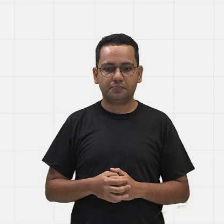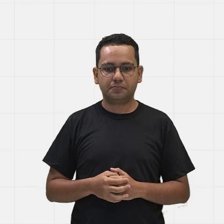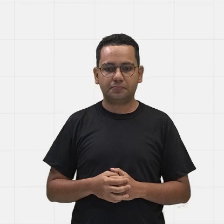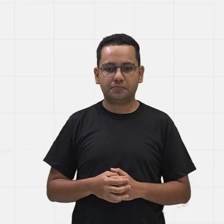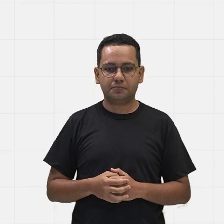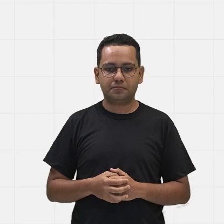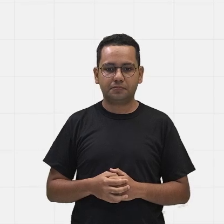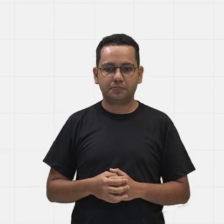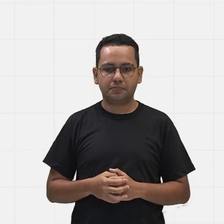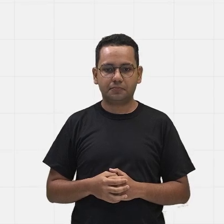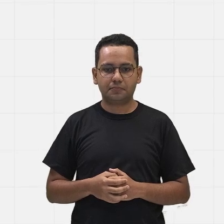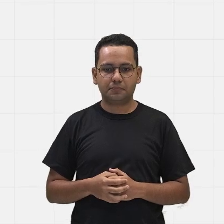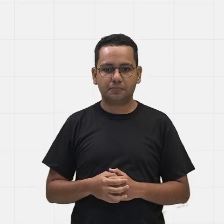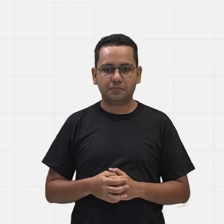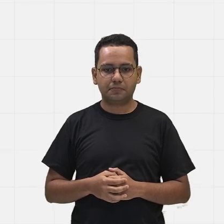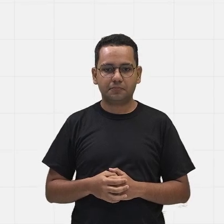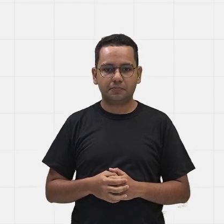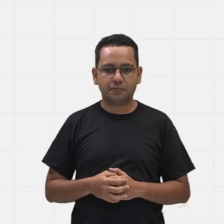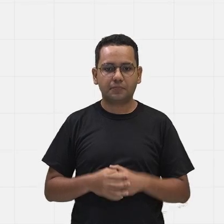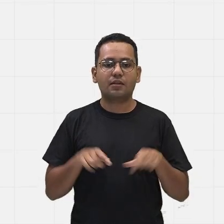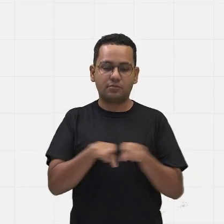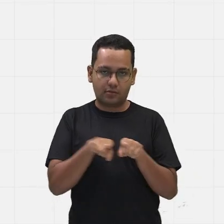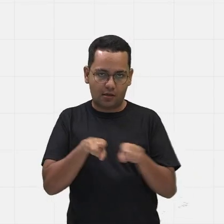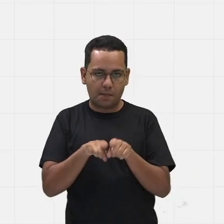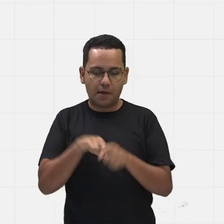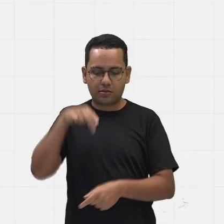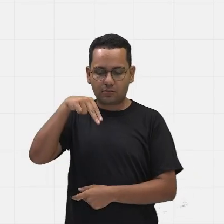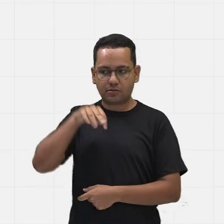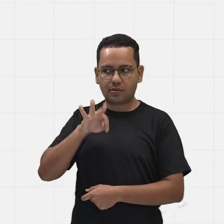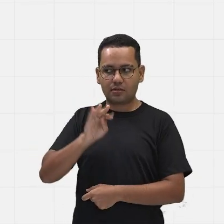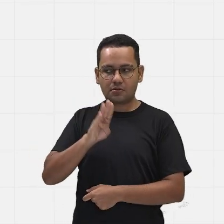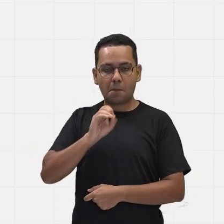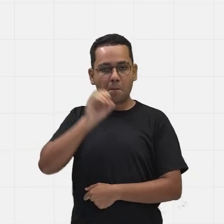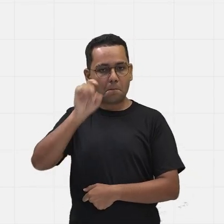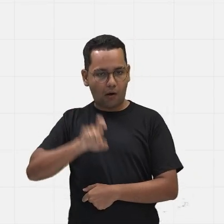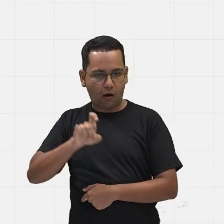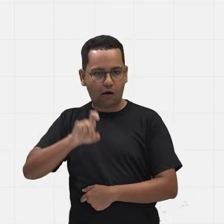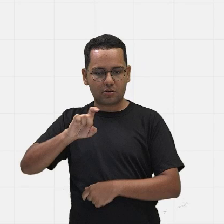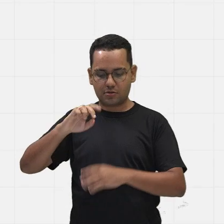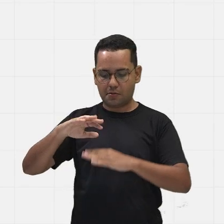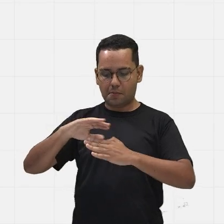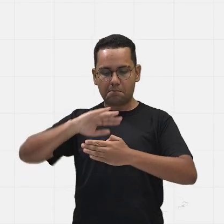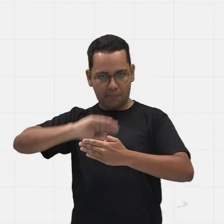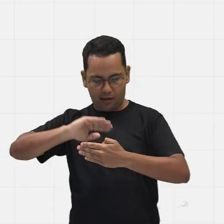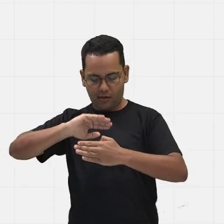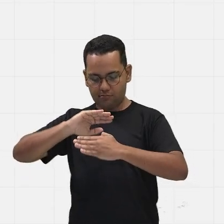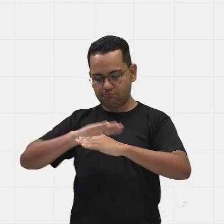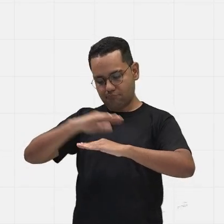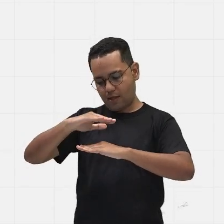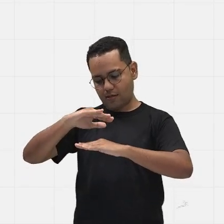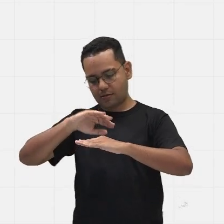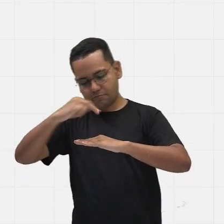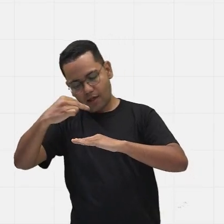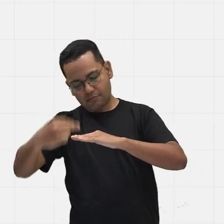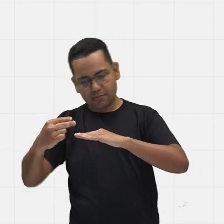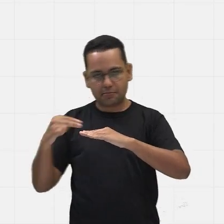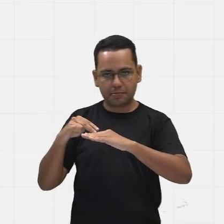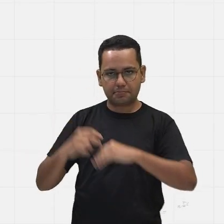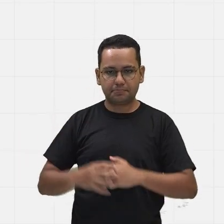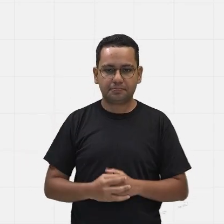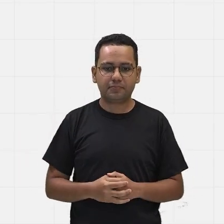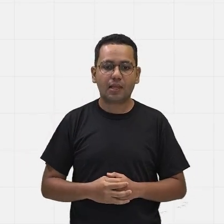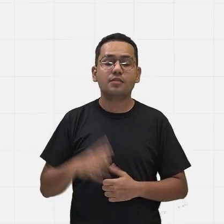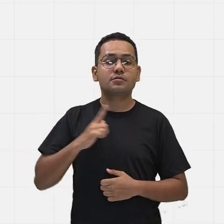do aparelho Netbox, né? E temos também notebook. Eu creio que algumas salas